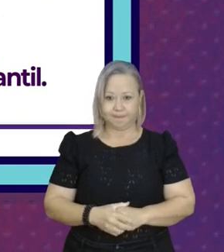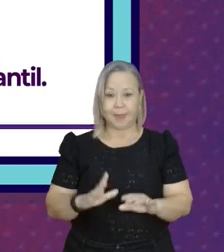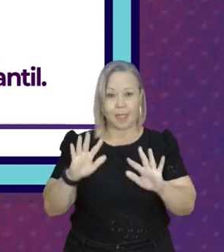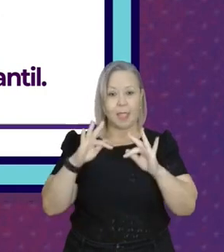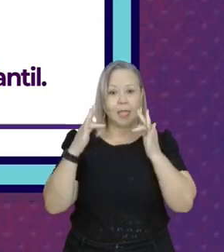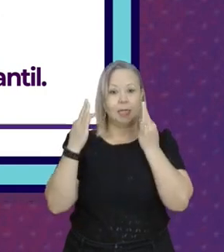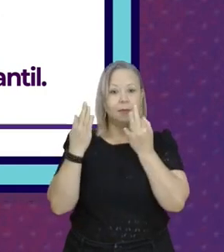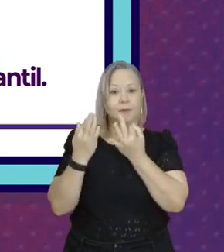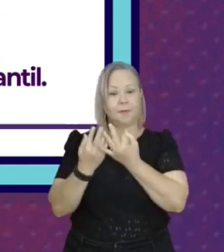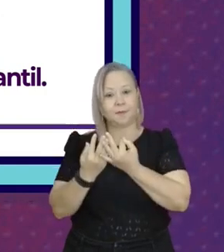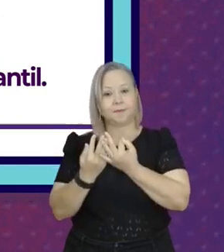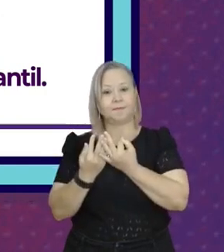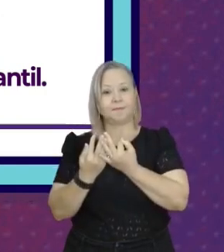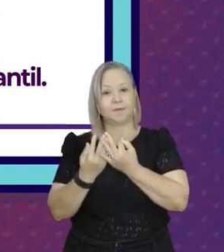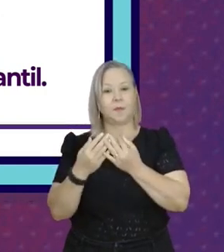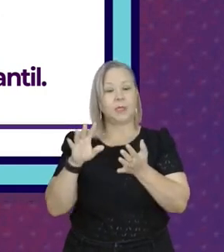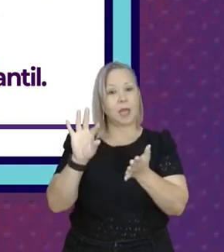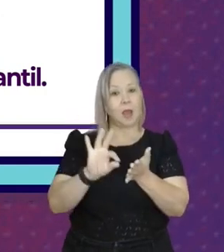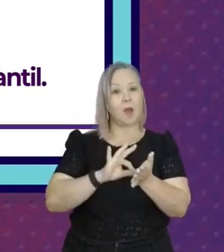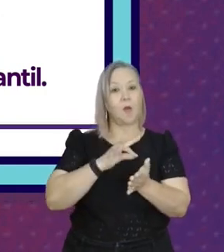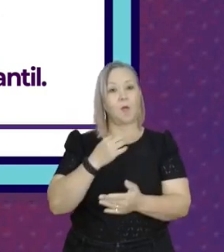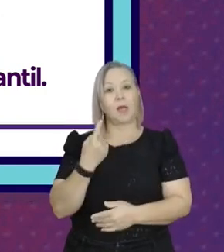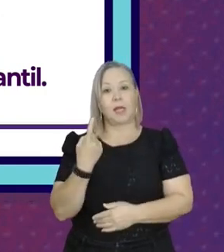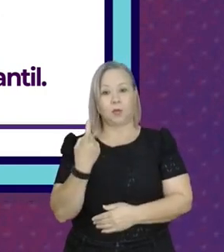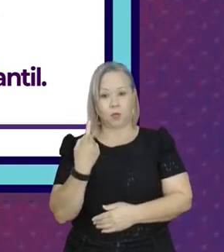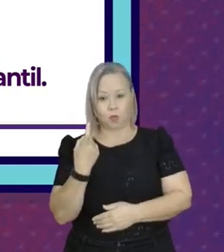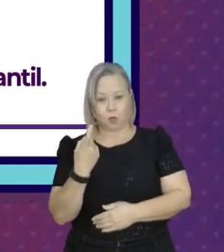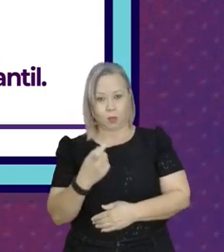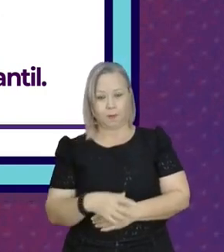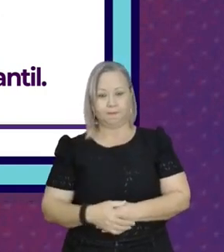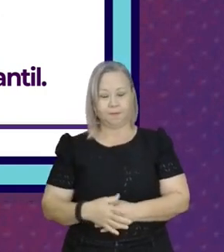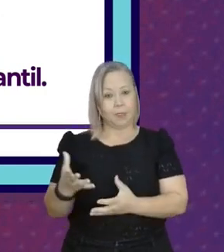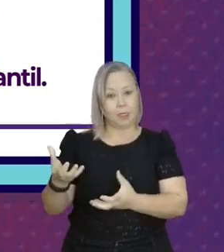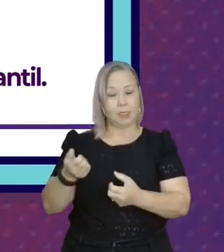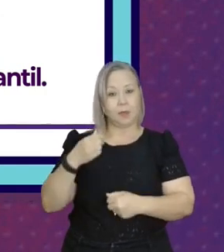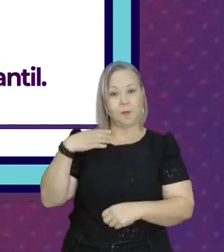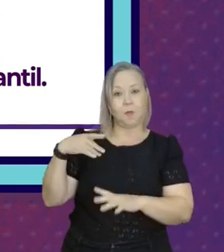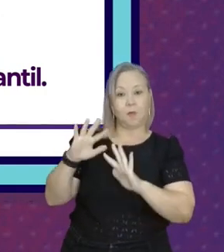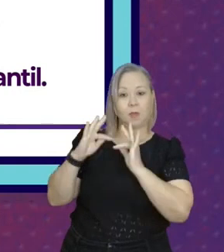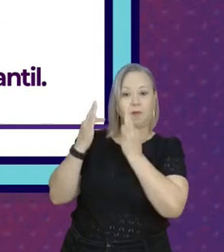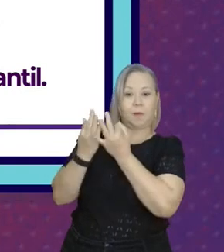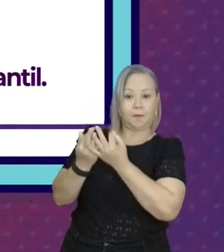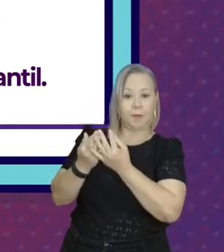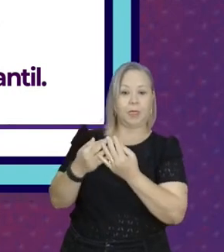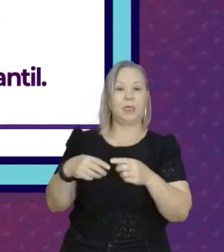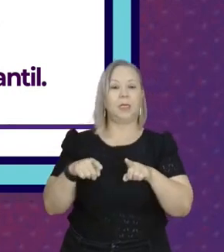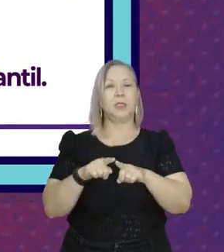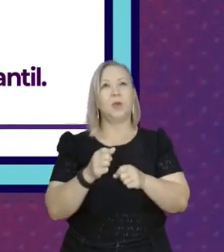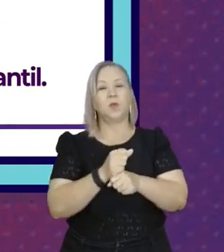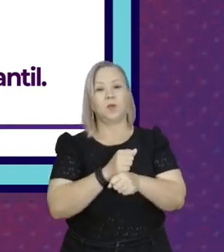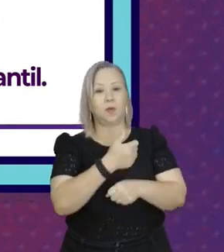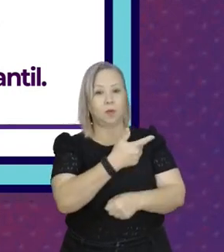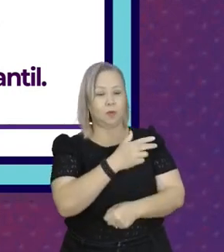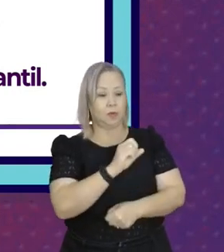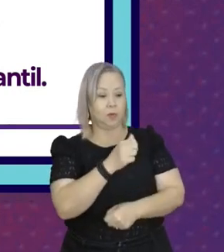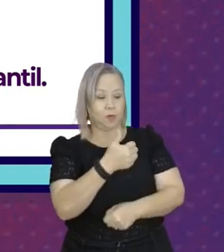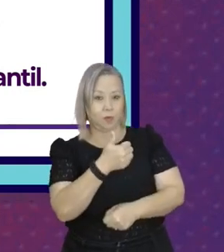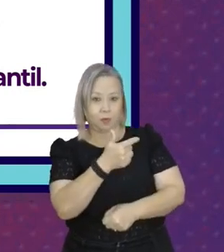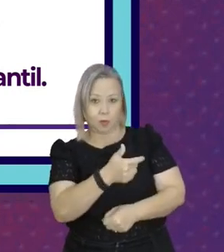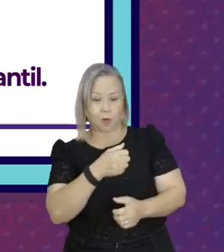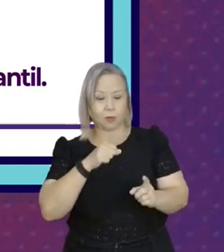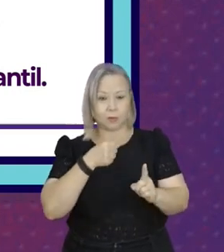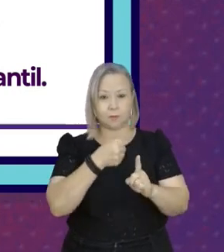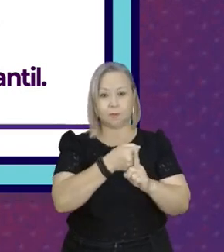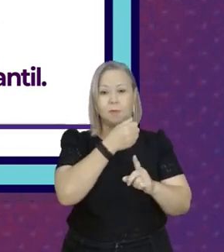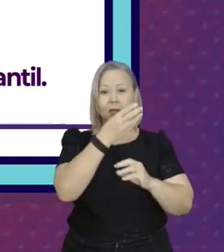famílias que estavam no cadastro único, né, que recebiam o Bolsa Família. Isso foi em 2012 e impactou